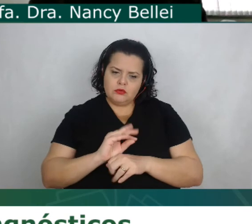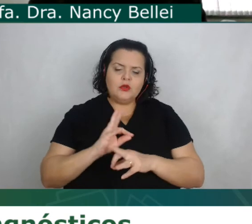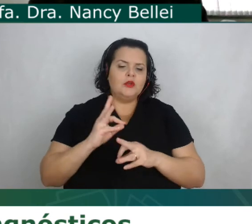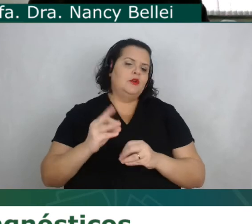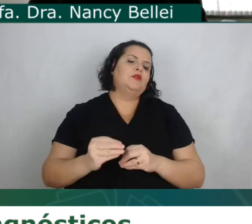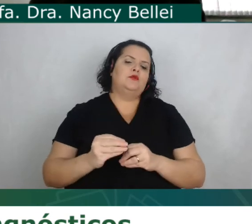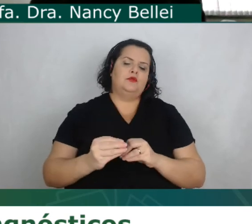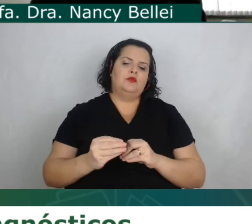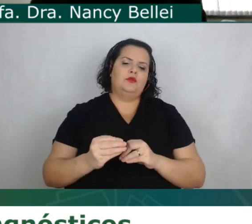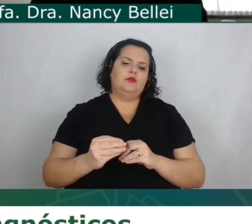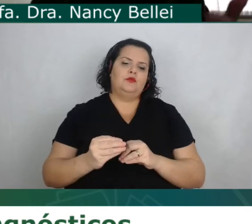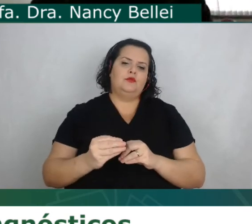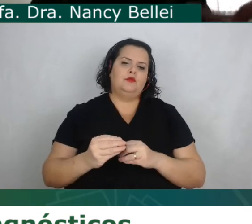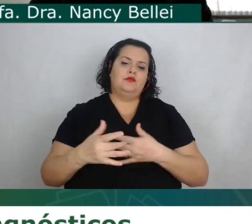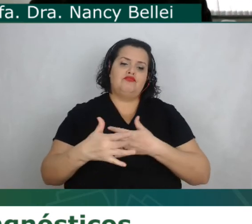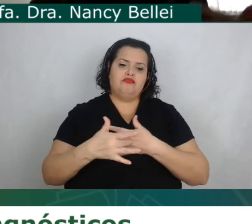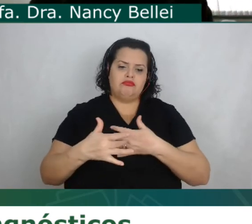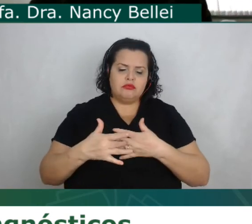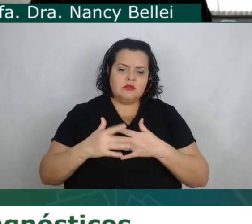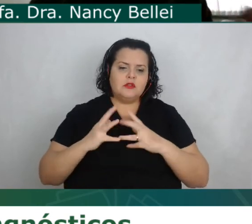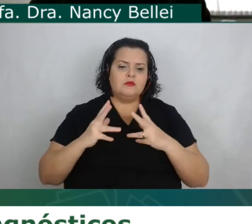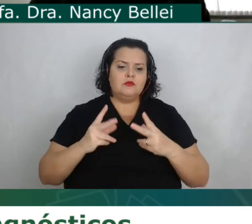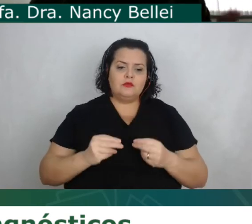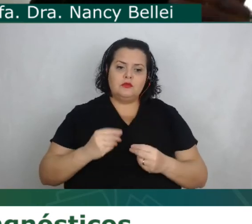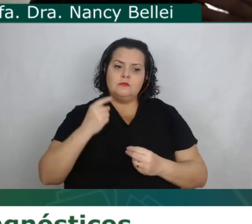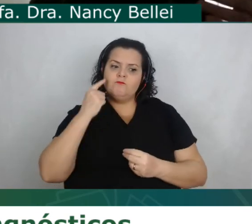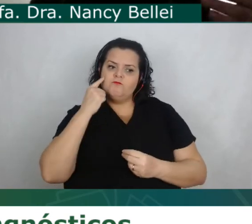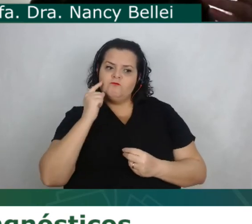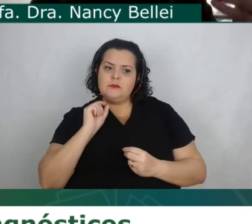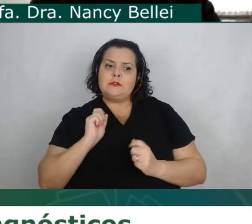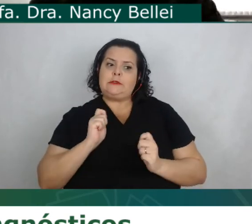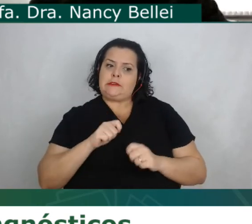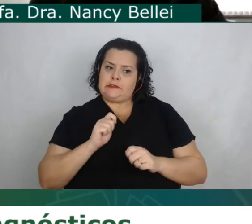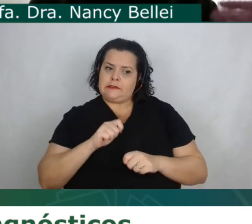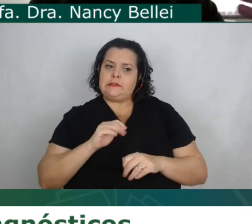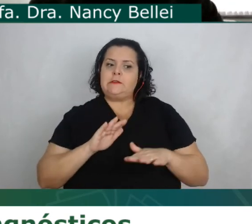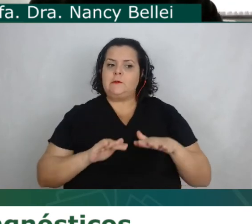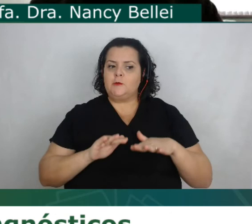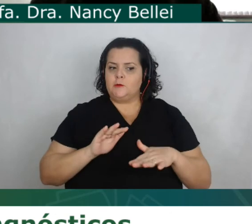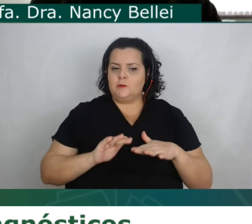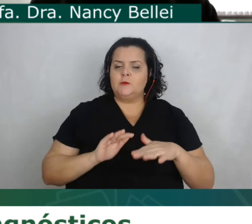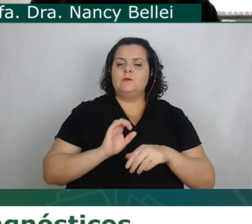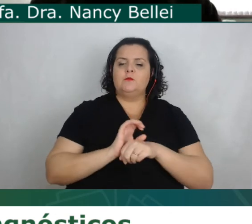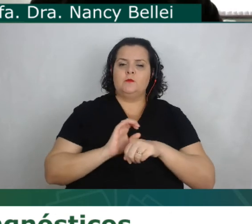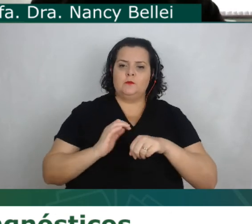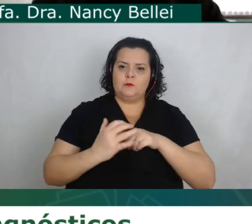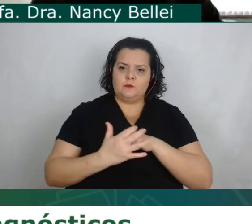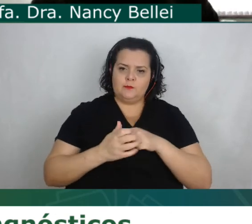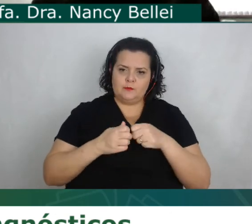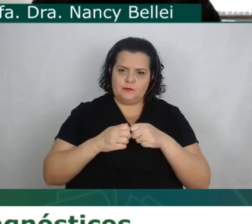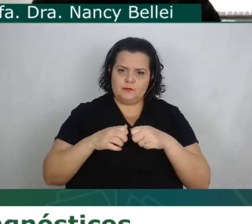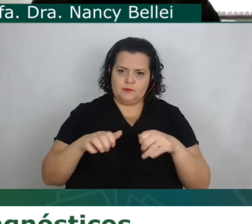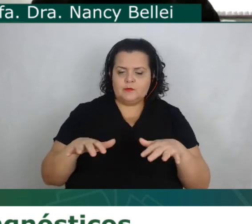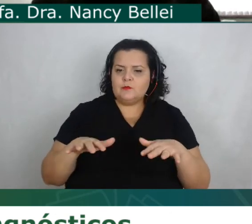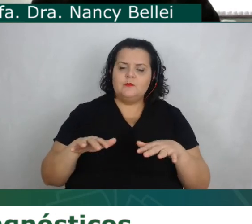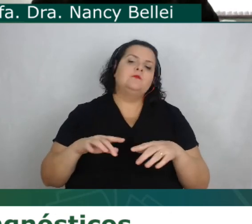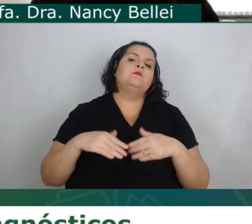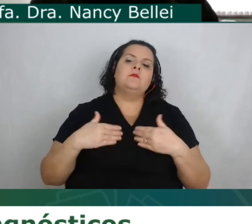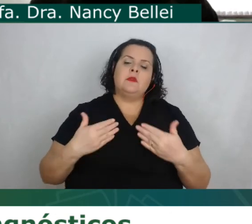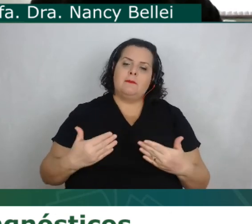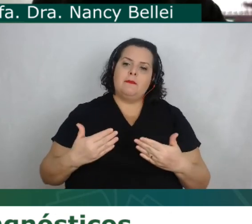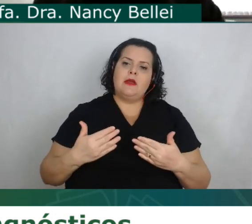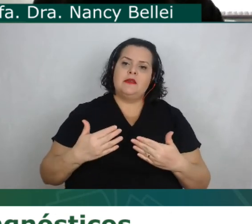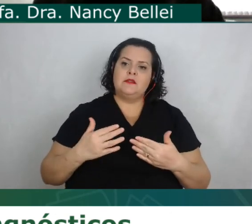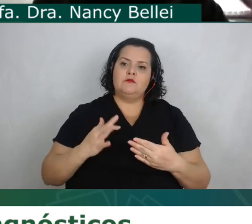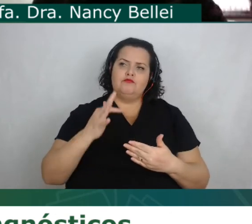que pode ser um quadro de Covid. Claro que a gente não tem uma terapia específica consagrada agora, mas em algum momento vamos